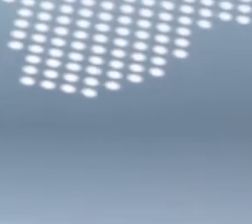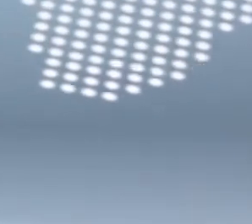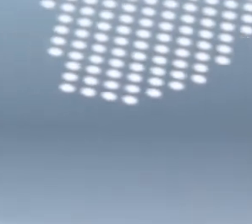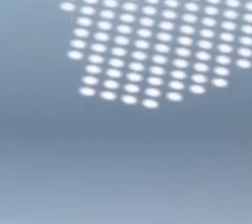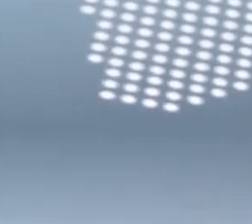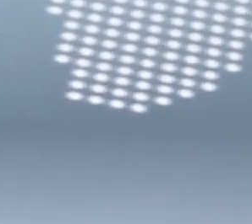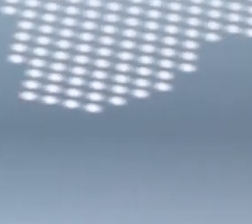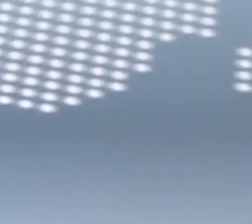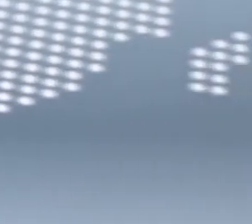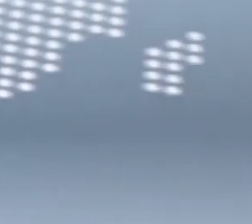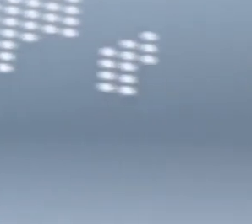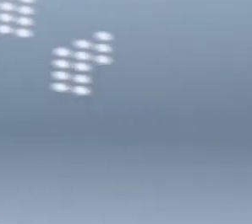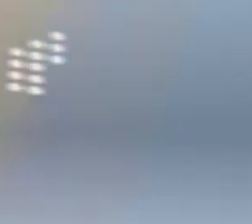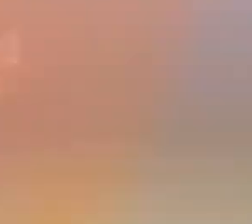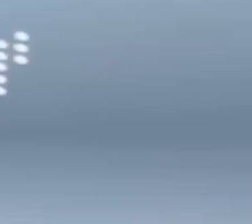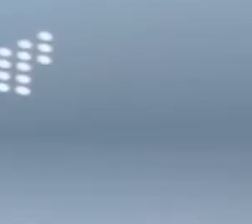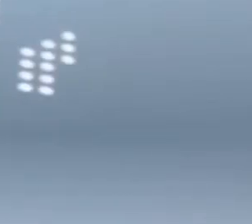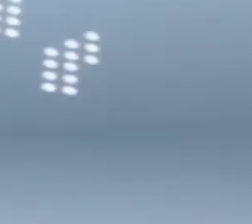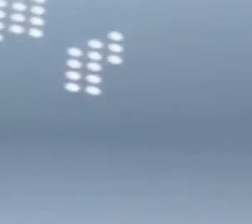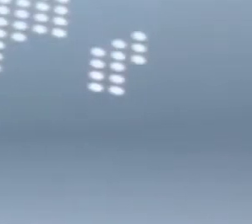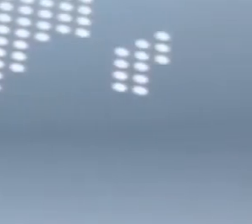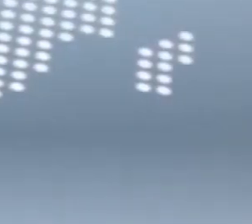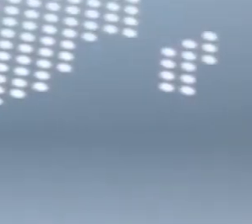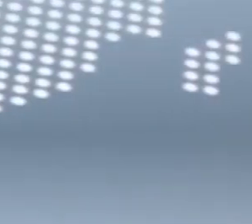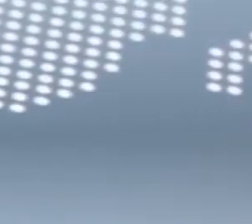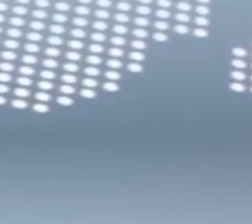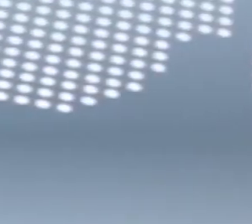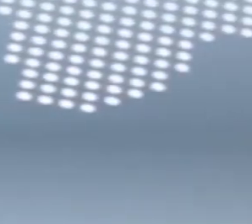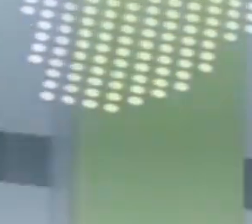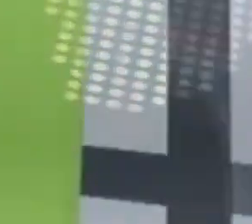da nação, o governo maior da nação, ele tem